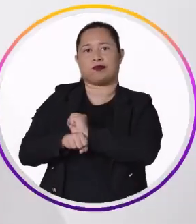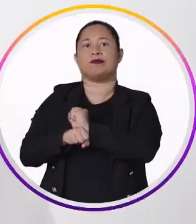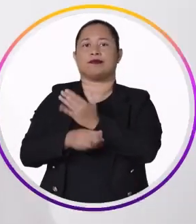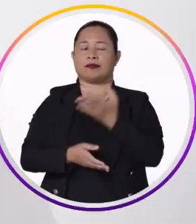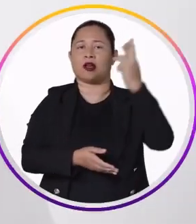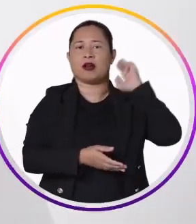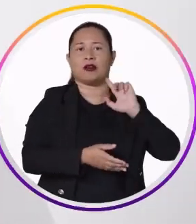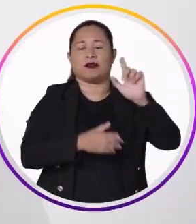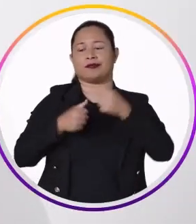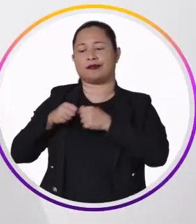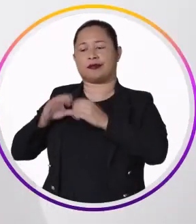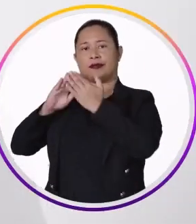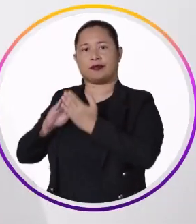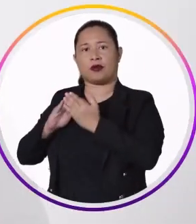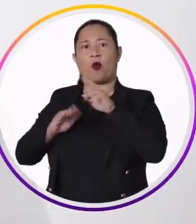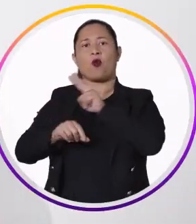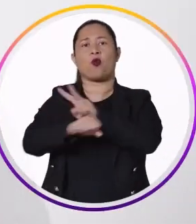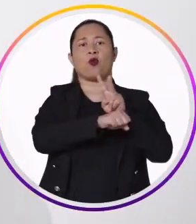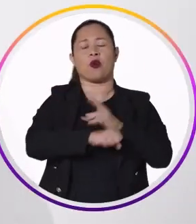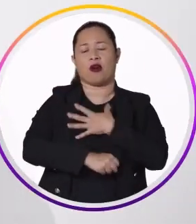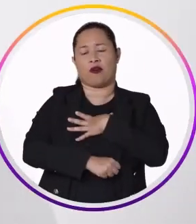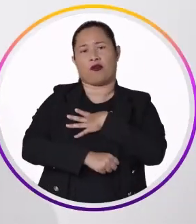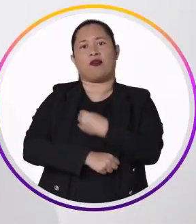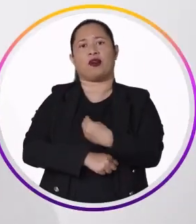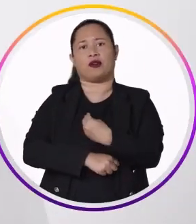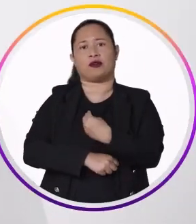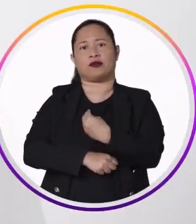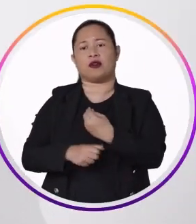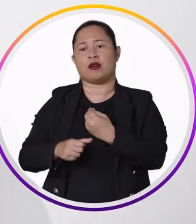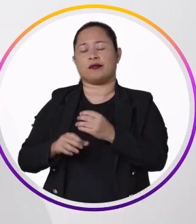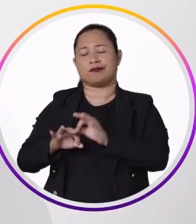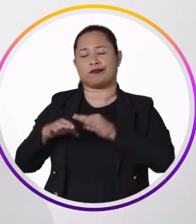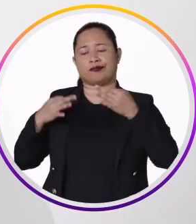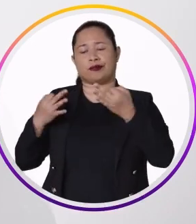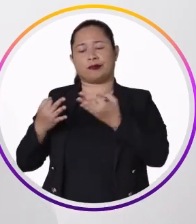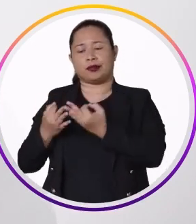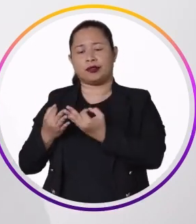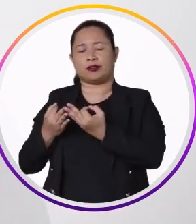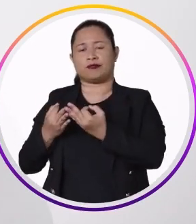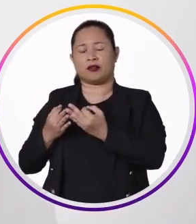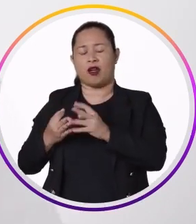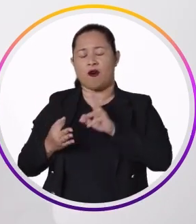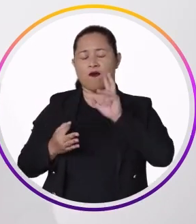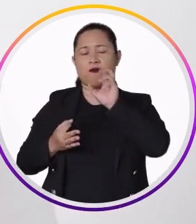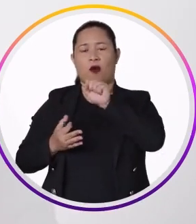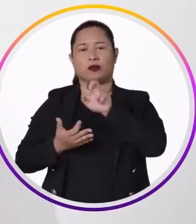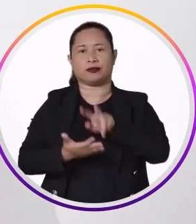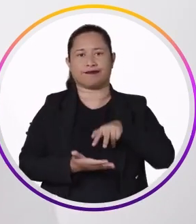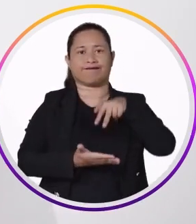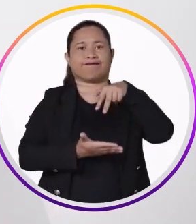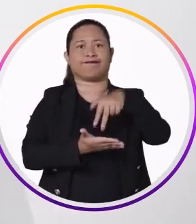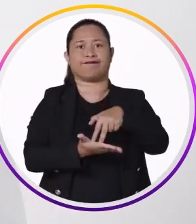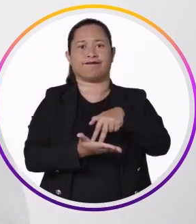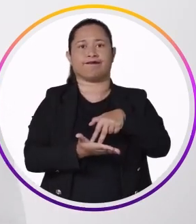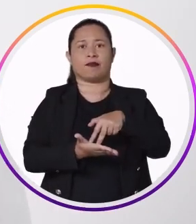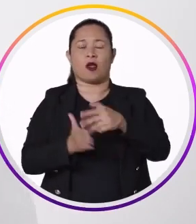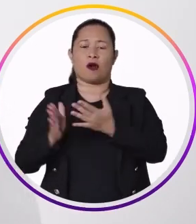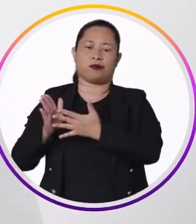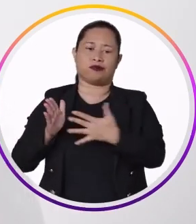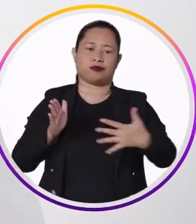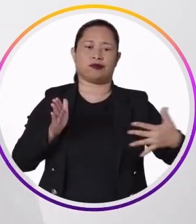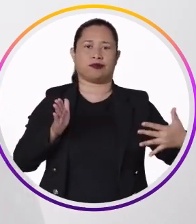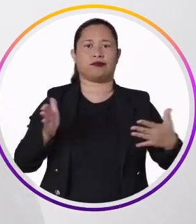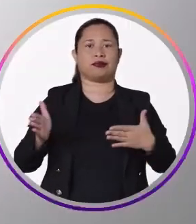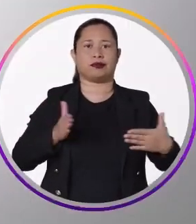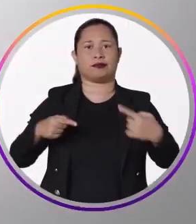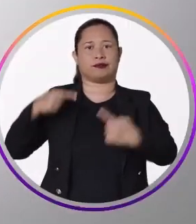súbito. Raquel se recolheu para cuidar de seus filhos, ficar em família e se fortalecer para enfrentar os próximos dias